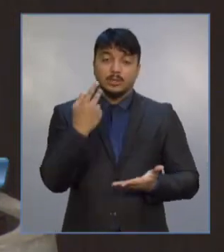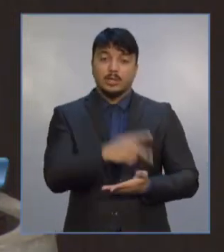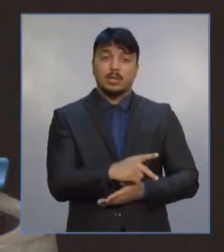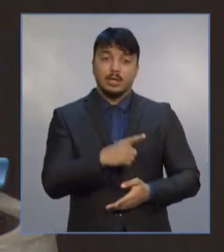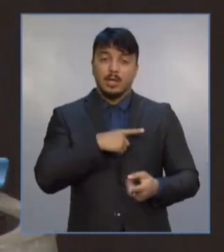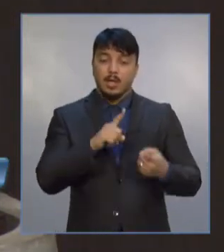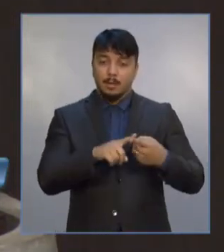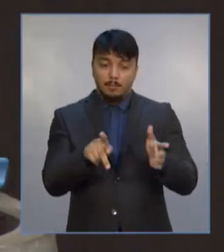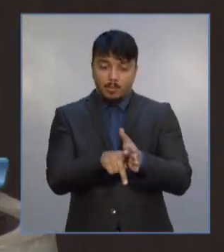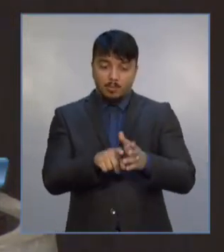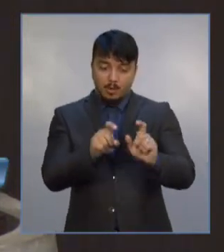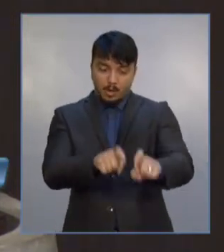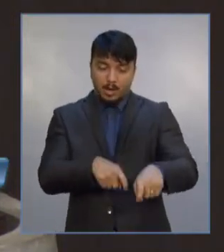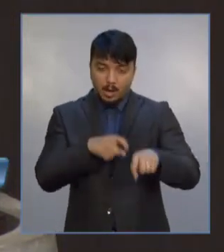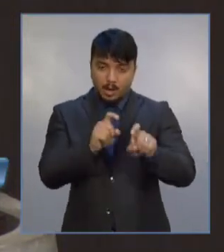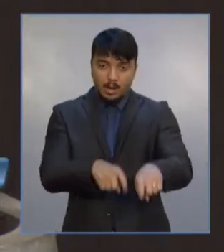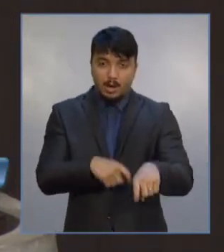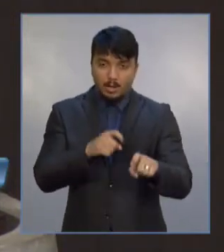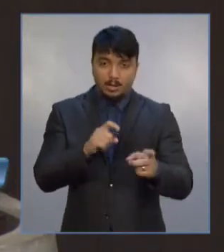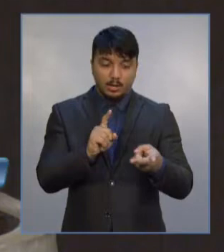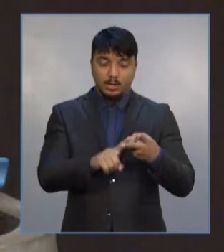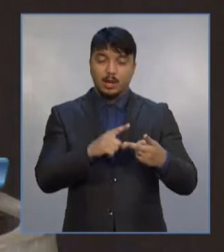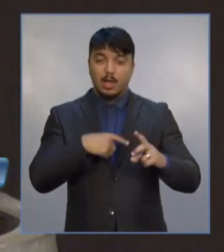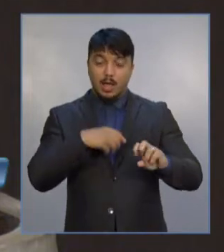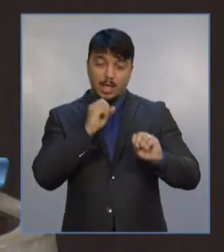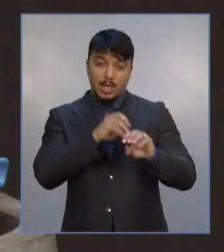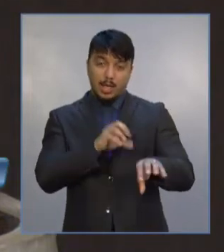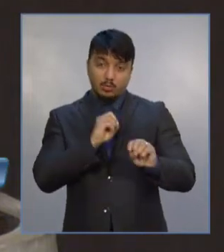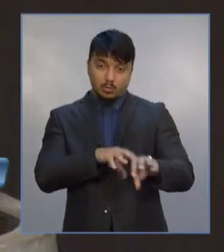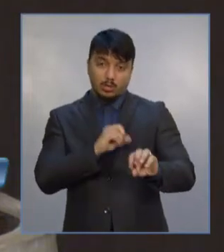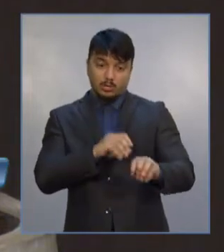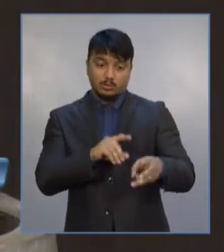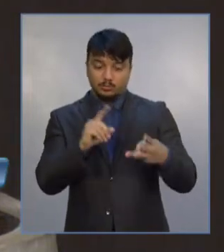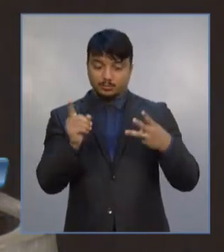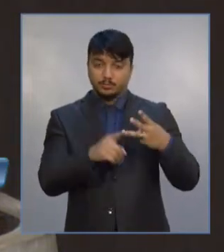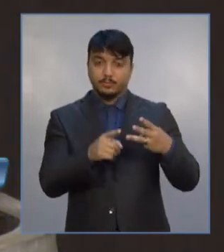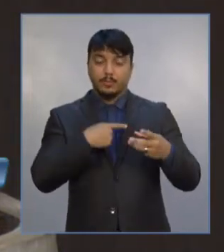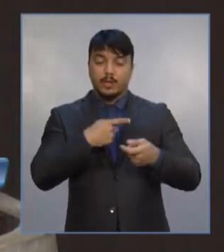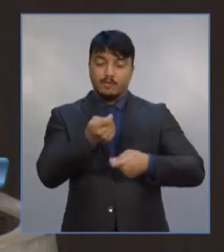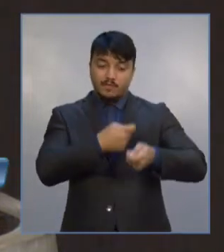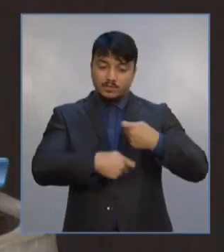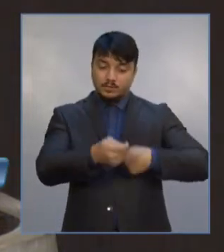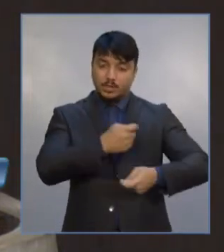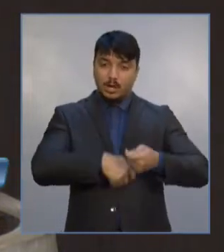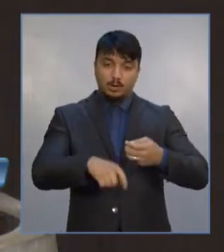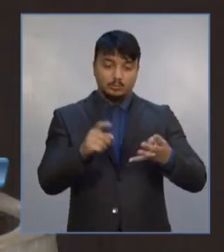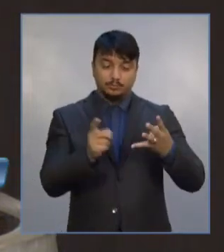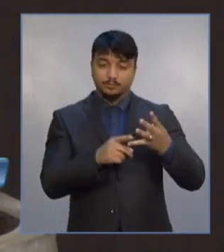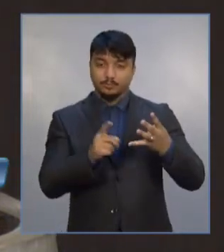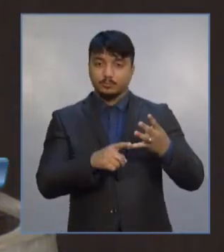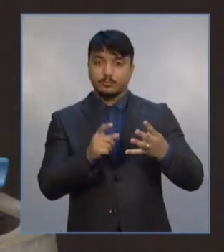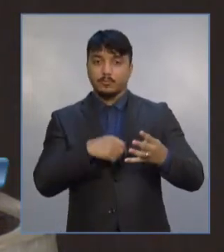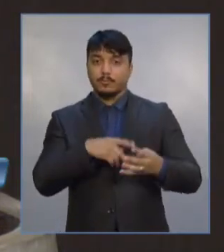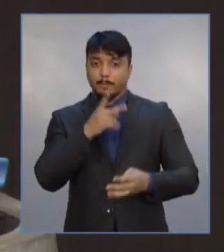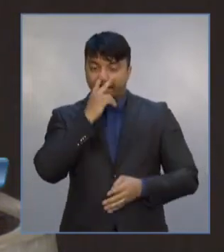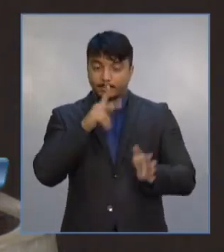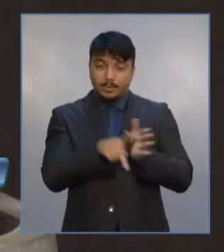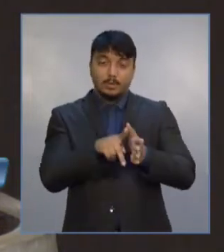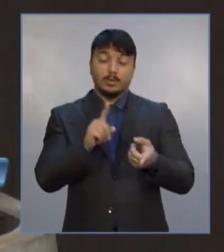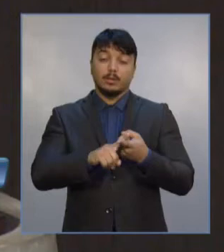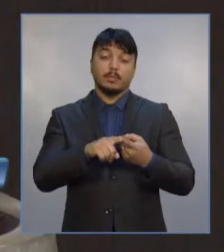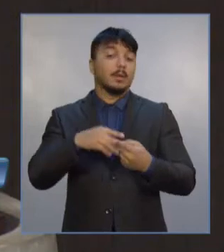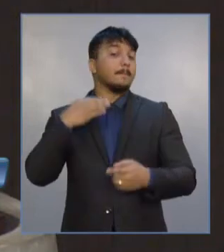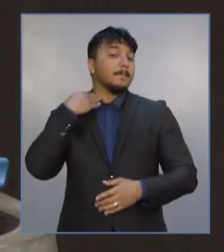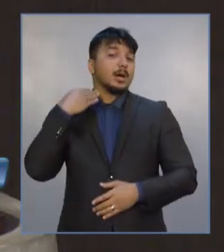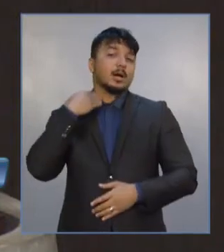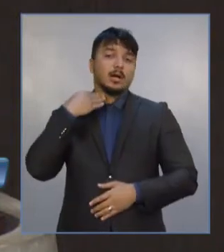Reforma agrária, reforma educacional, reforma fiscal, reforma bancária.